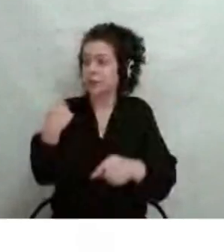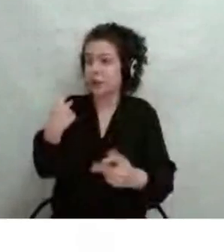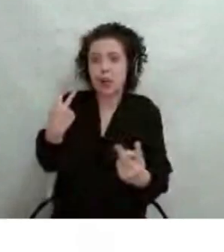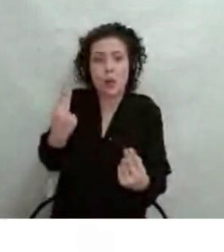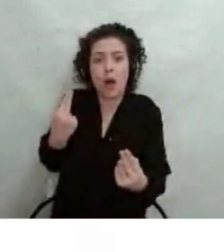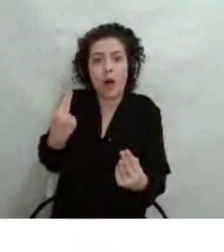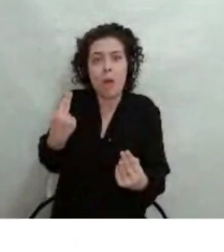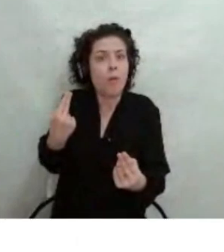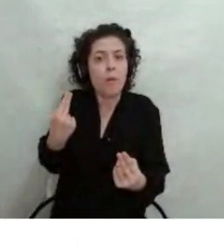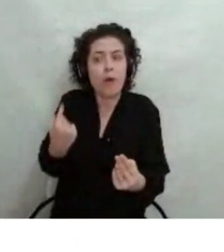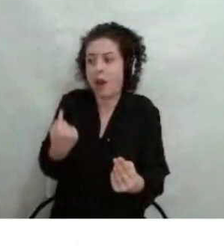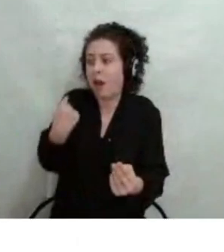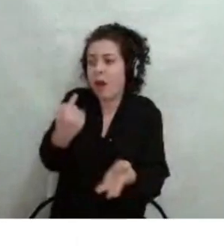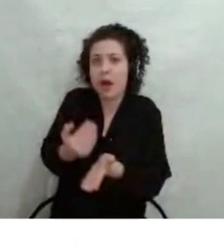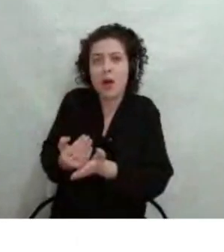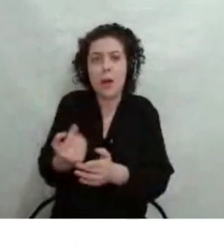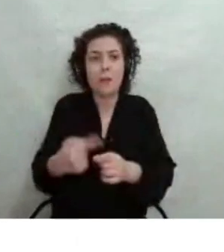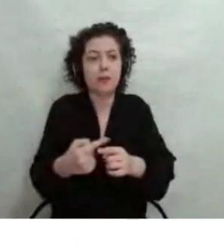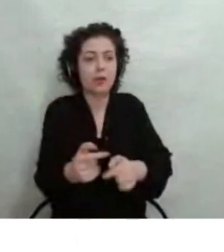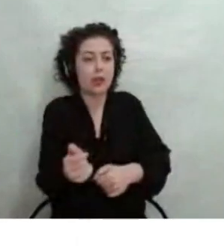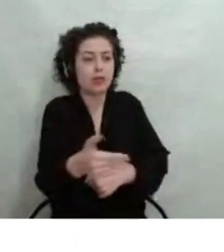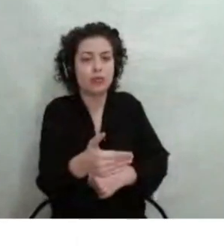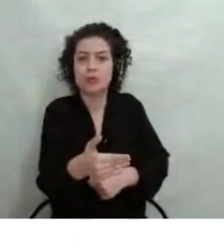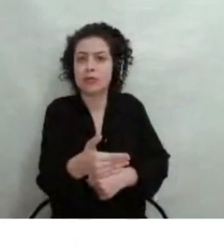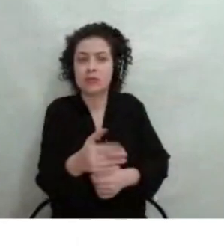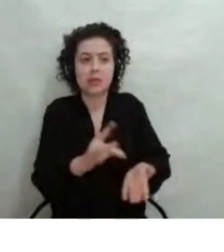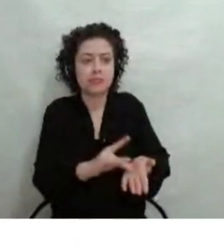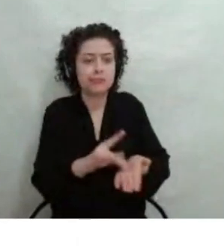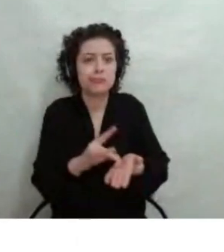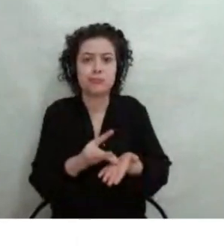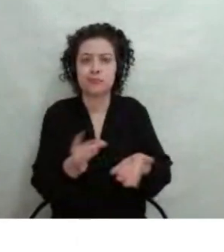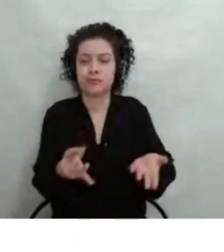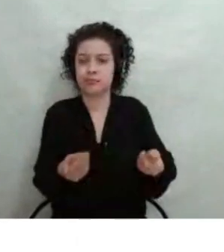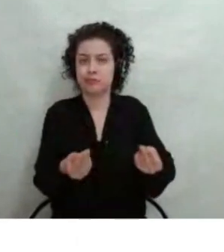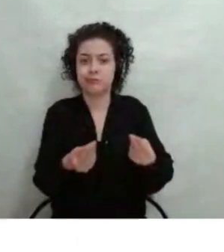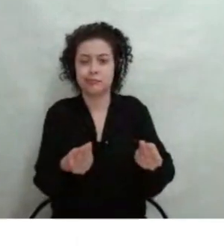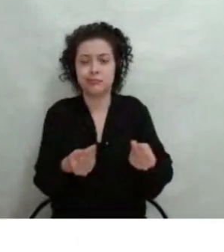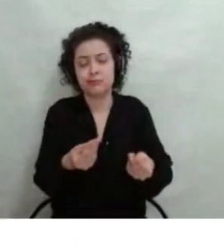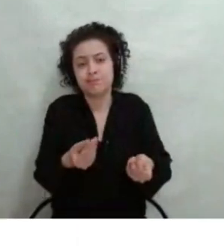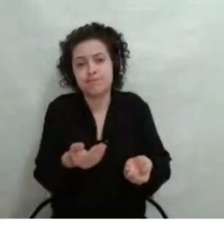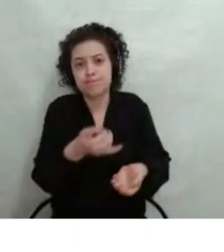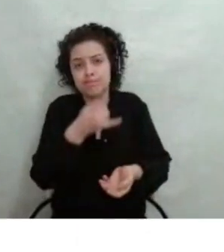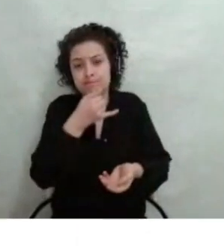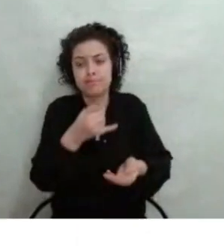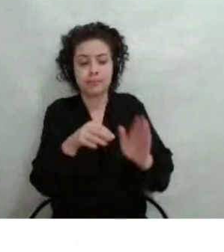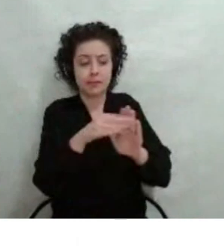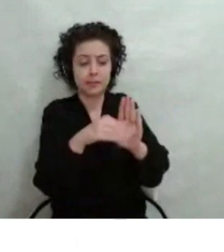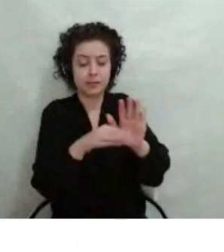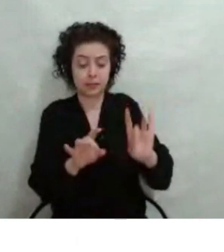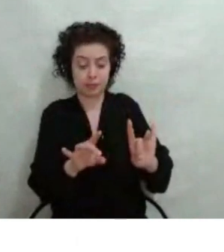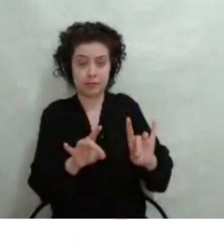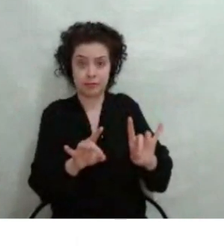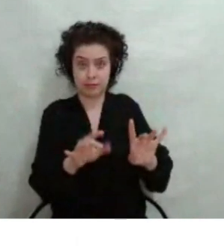nova realidade, são novos protocolos técnicos, principalmente